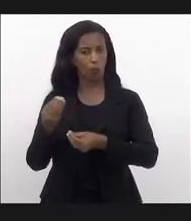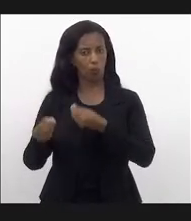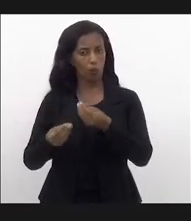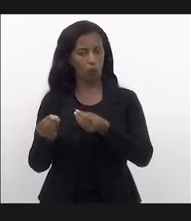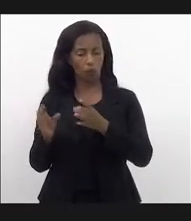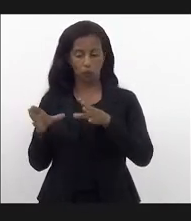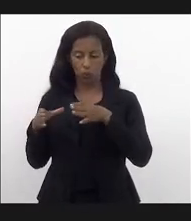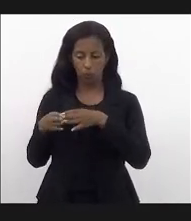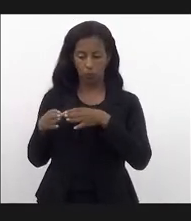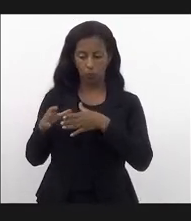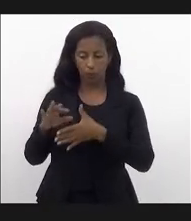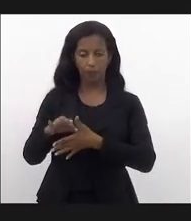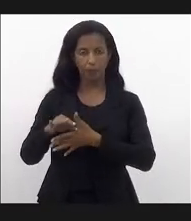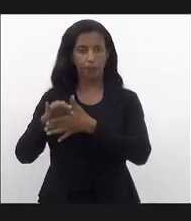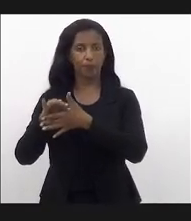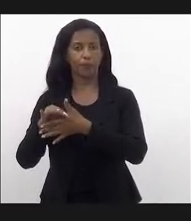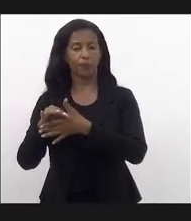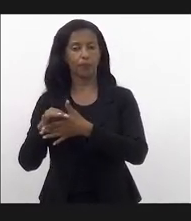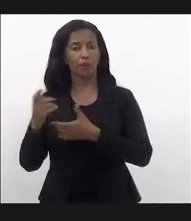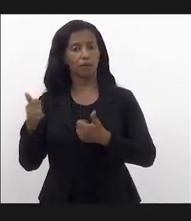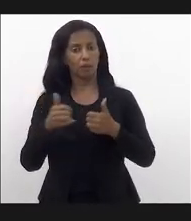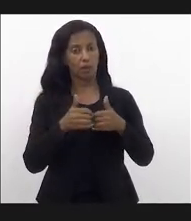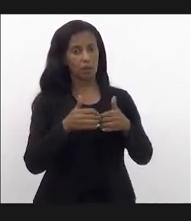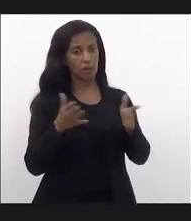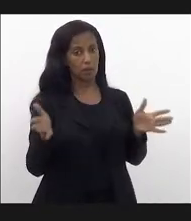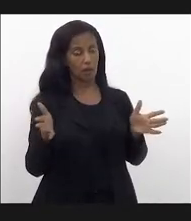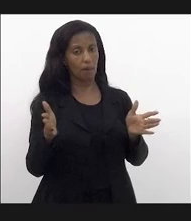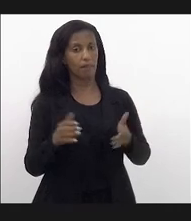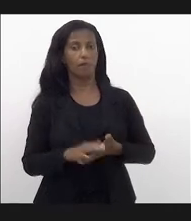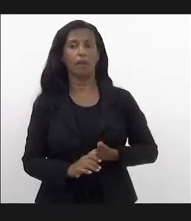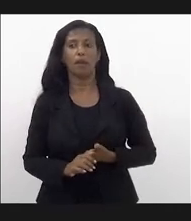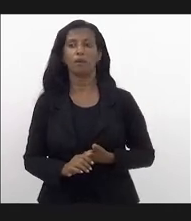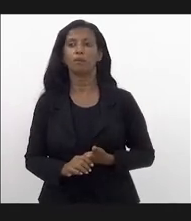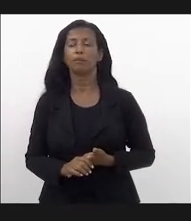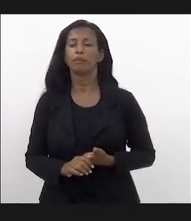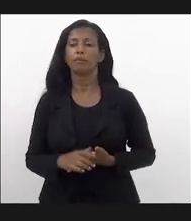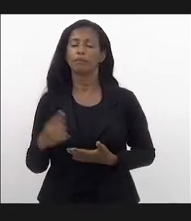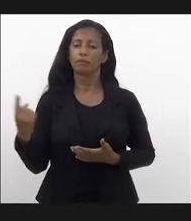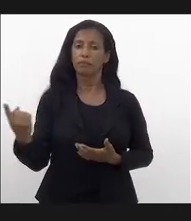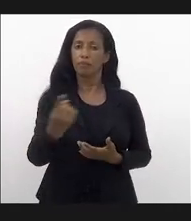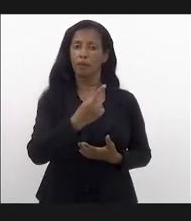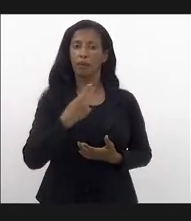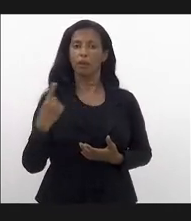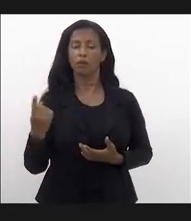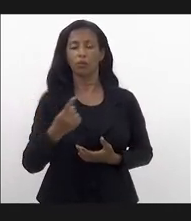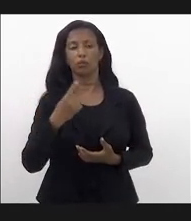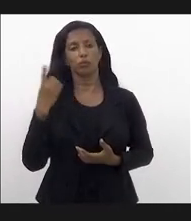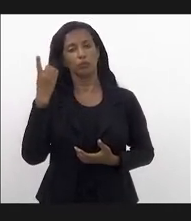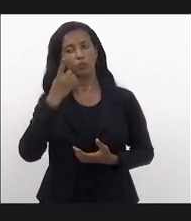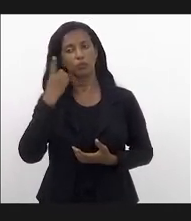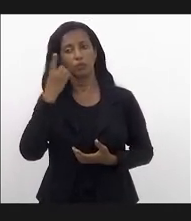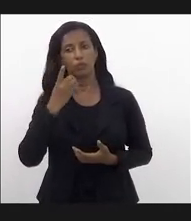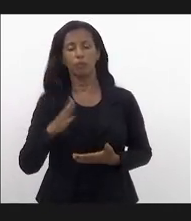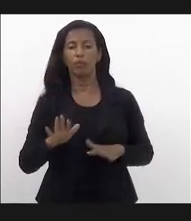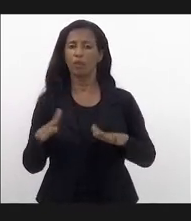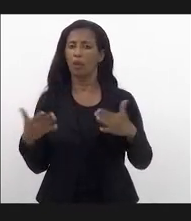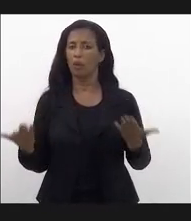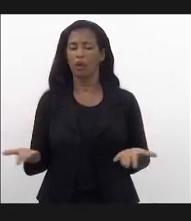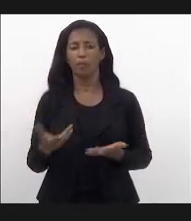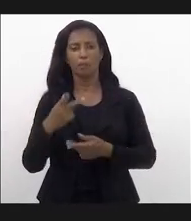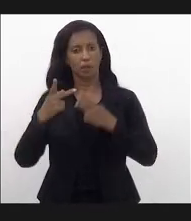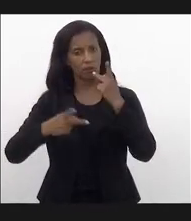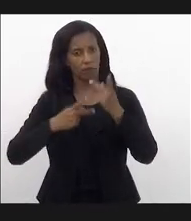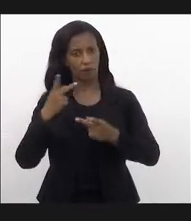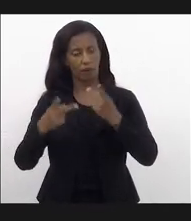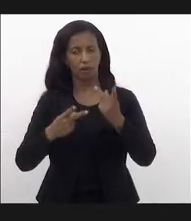parceiro deveria ter aberto seus ouvidos mais abertos a todos os deputados então eram essas as